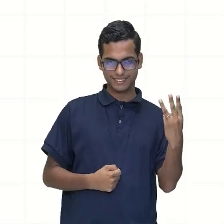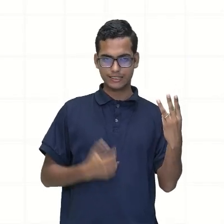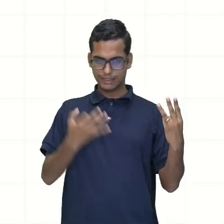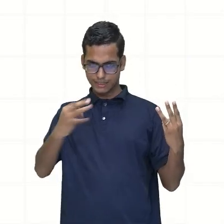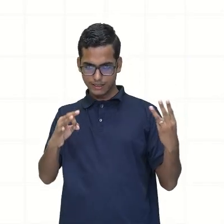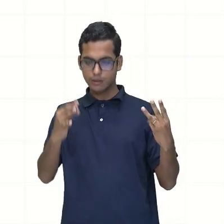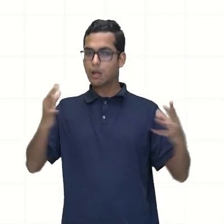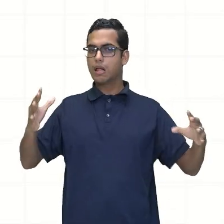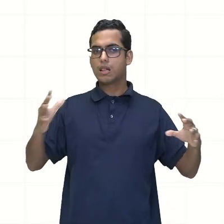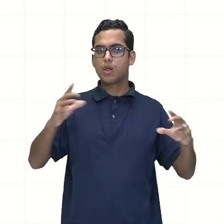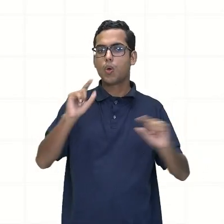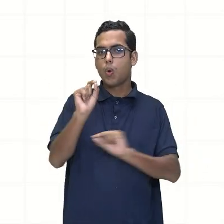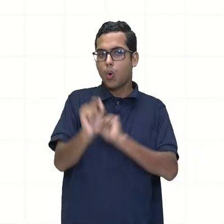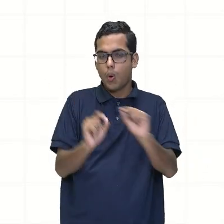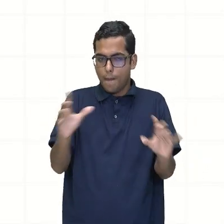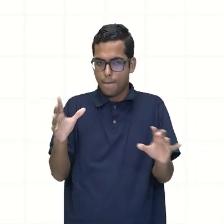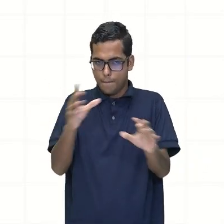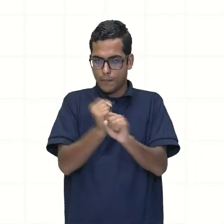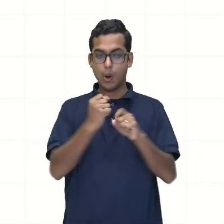5,83 com